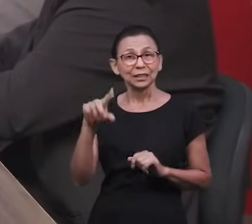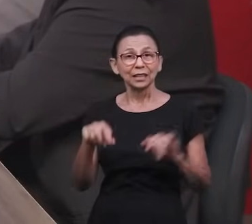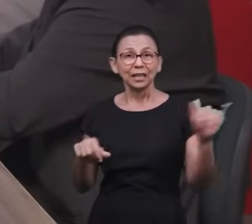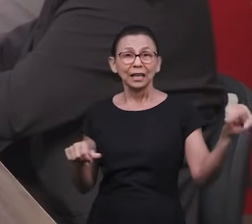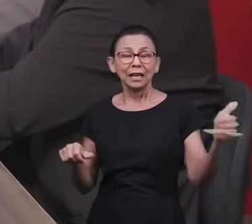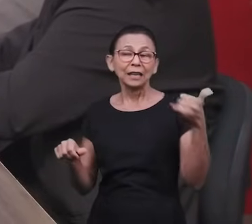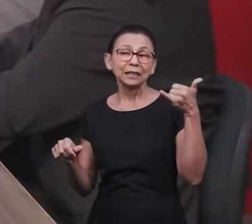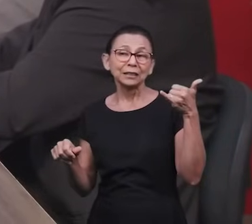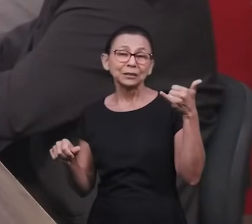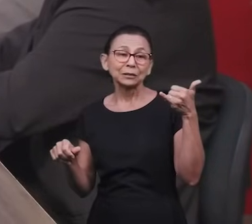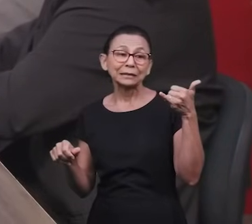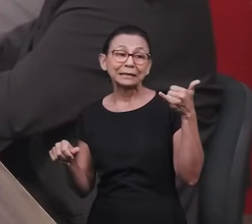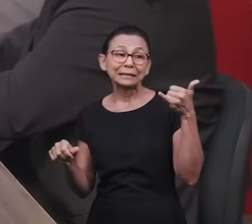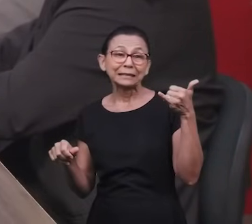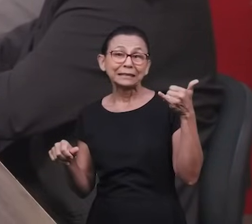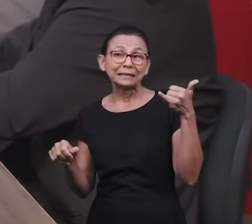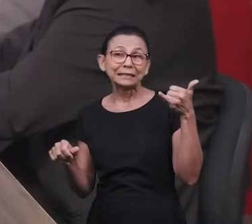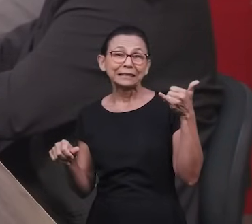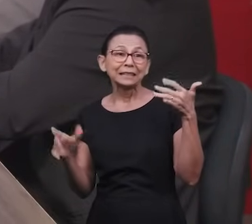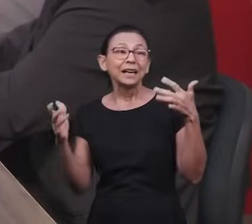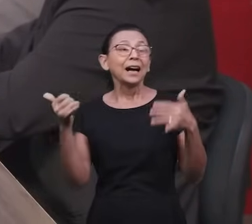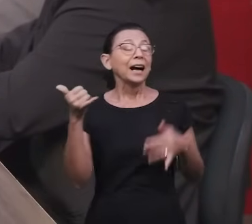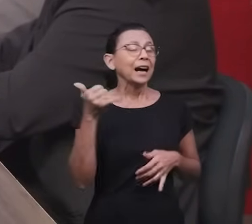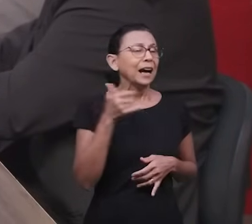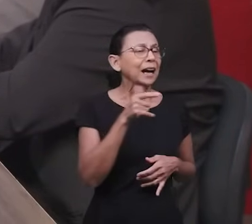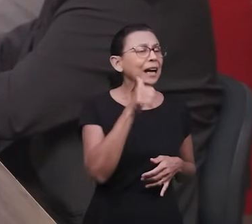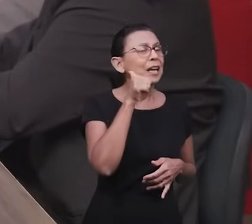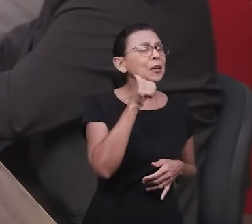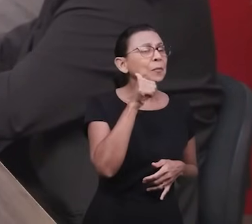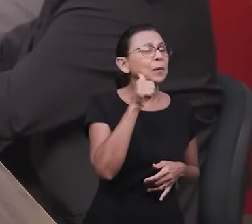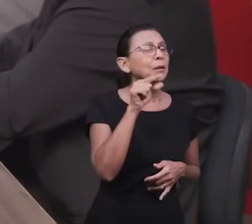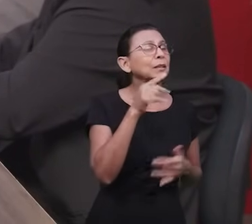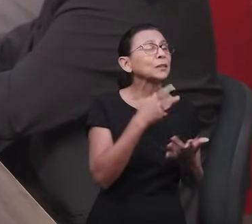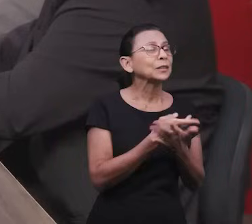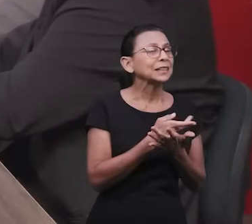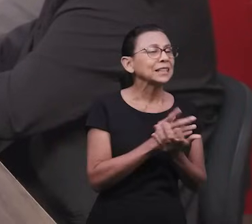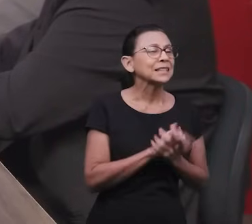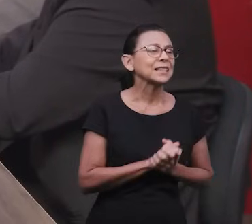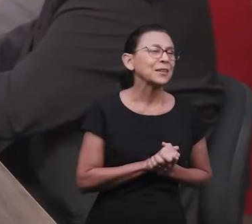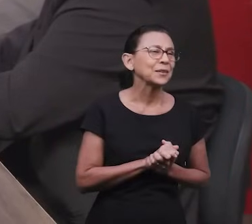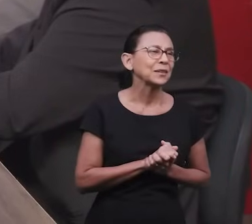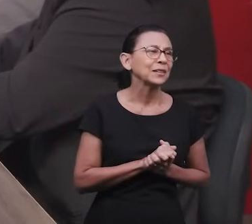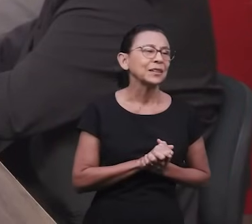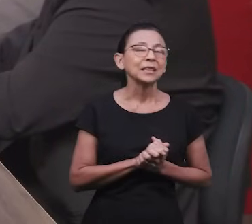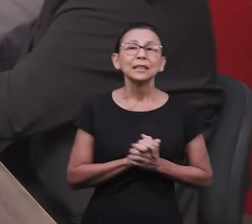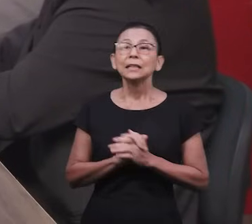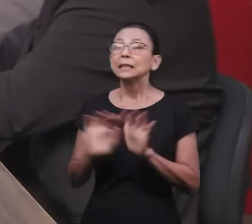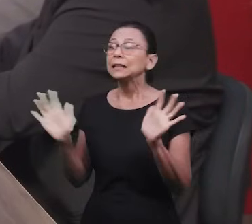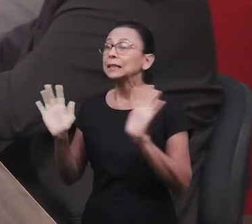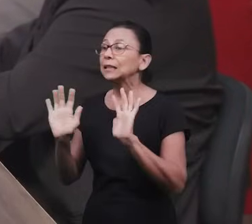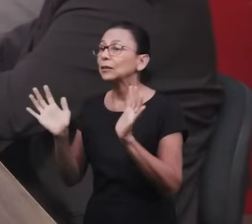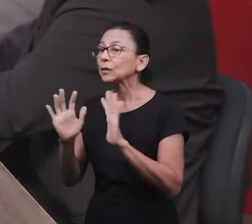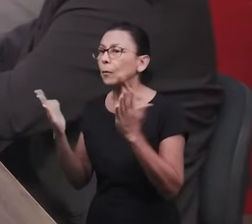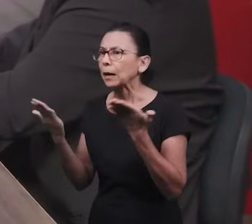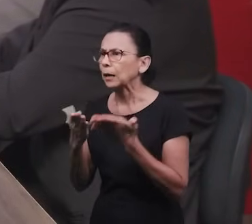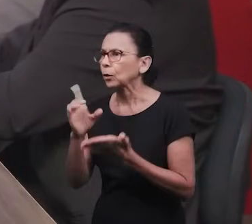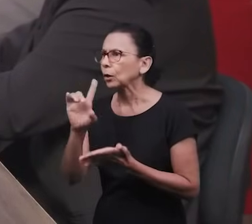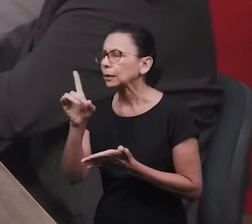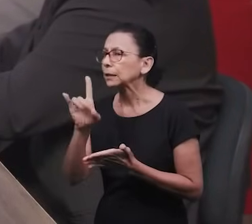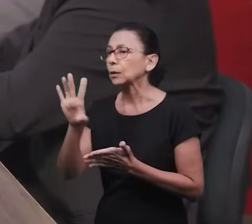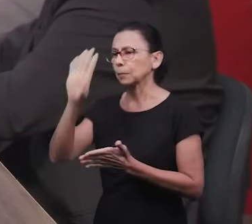ligou e essa expectativa foi gerada. E aí, irmã, como é que foi a audiência?